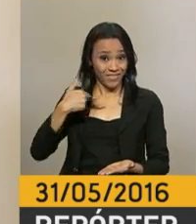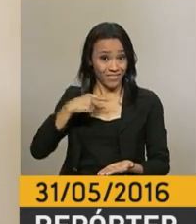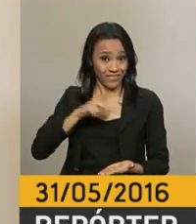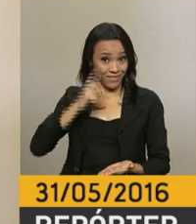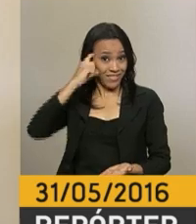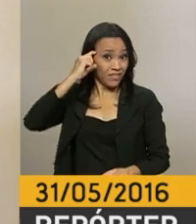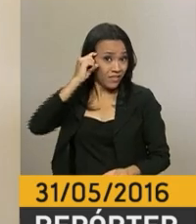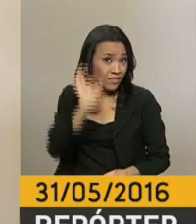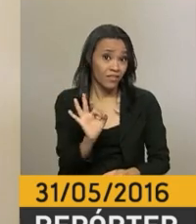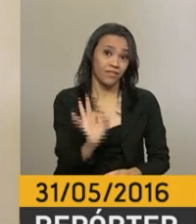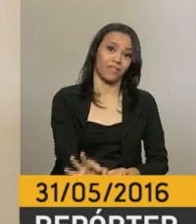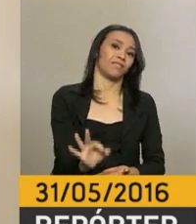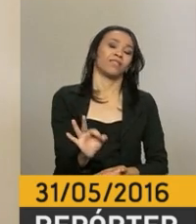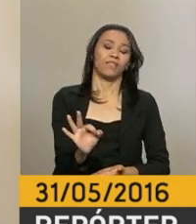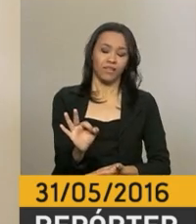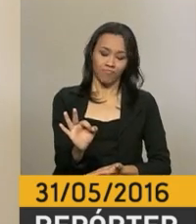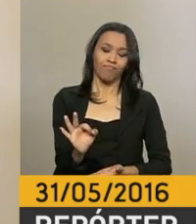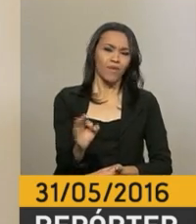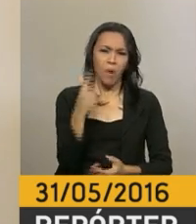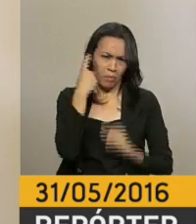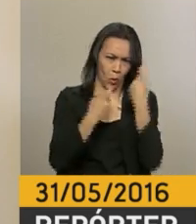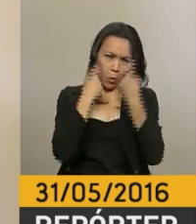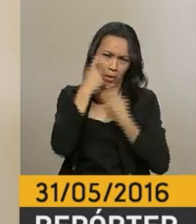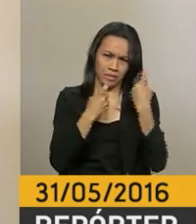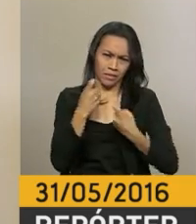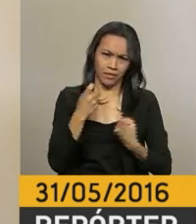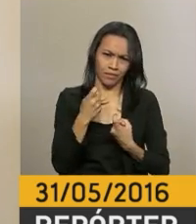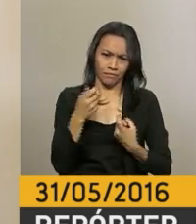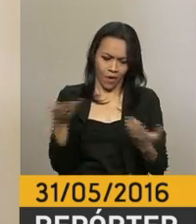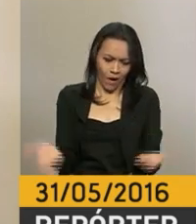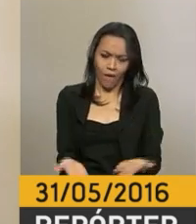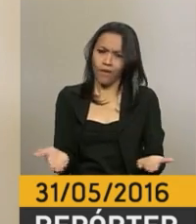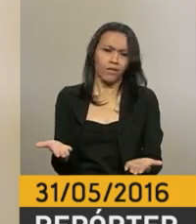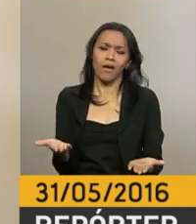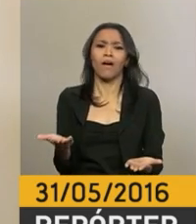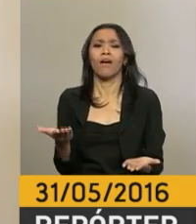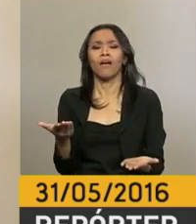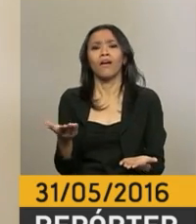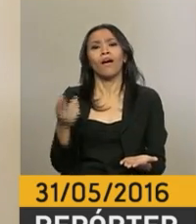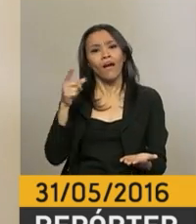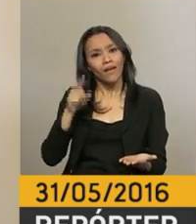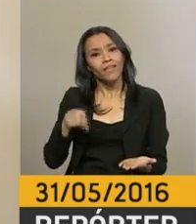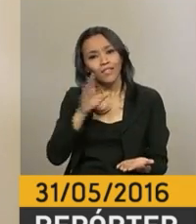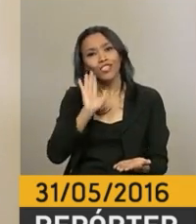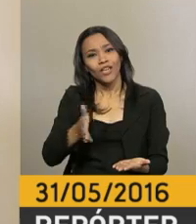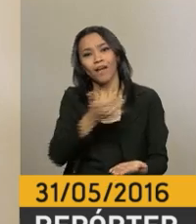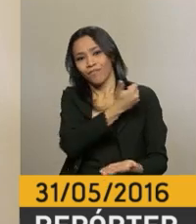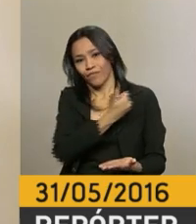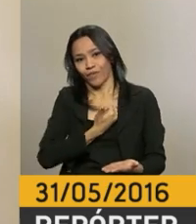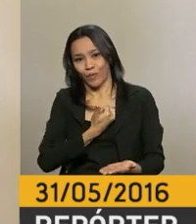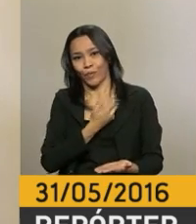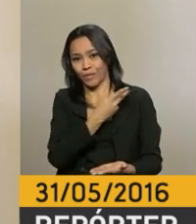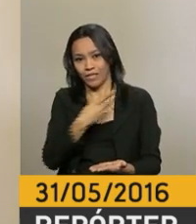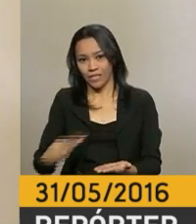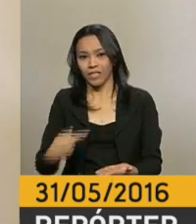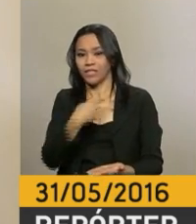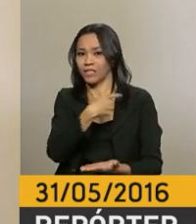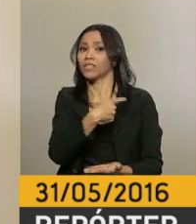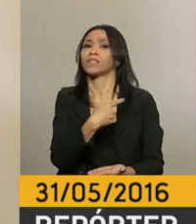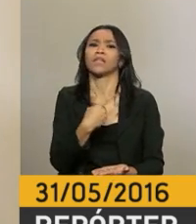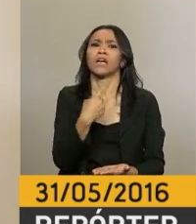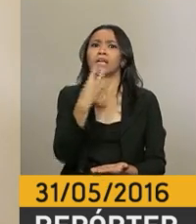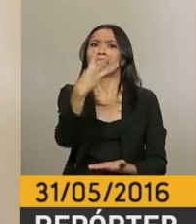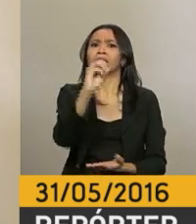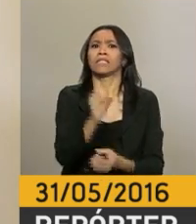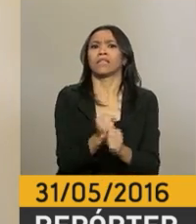certeza, isso é uma preocupação não de agora minha, e como o presidente bem disse, uma preocupação do presidente há mais